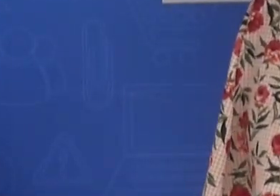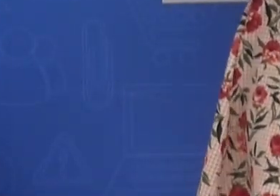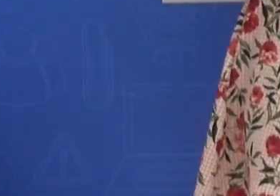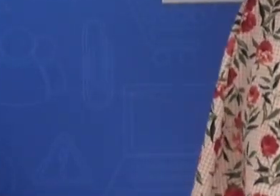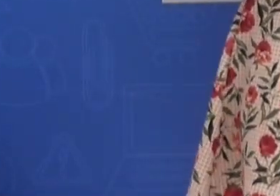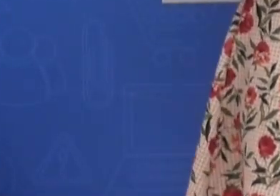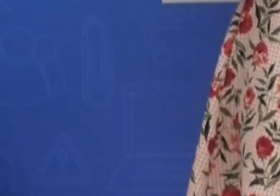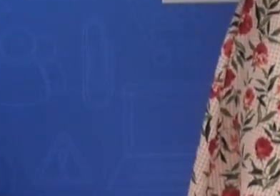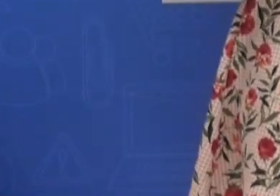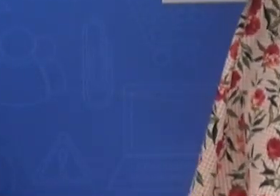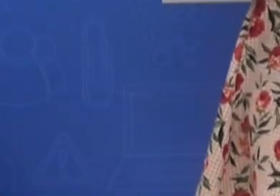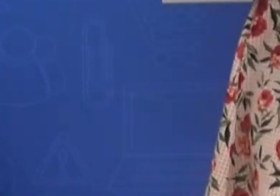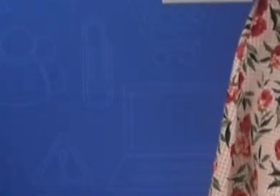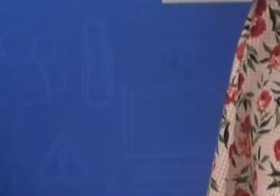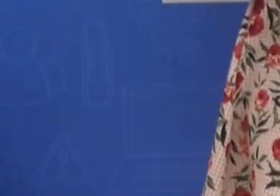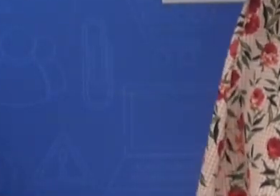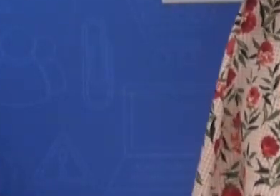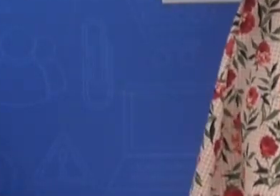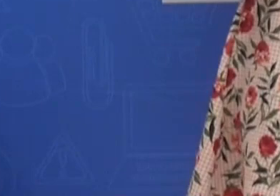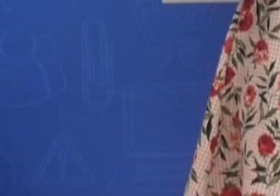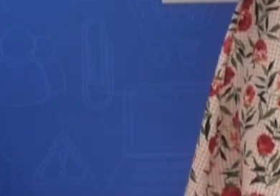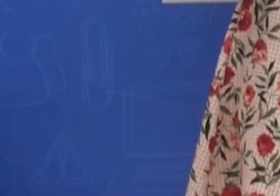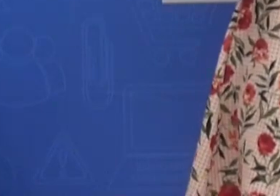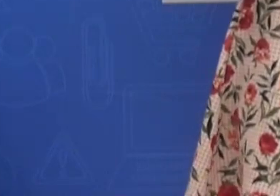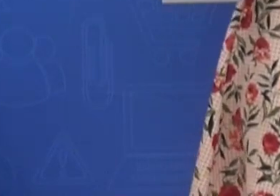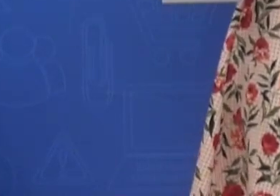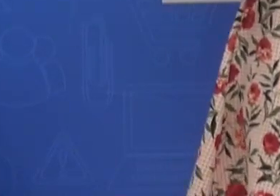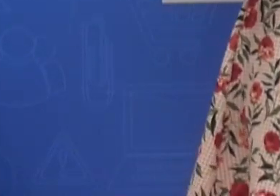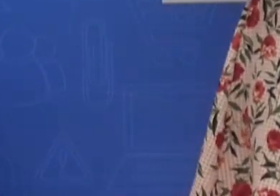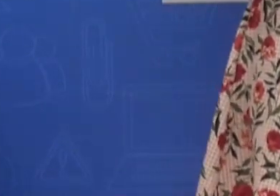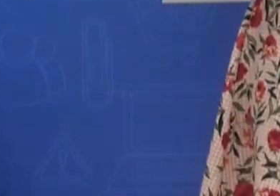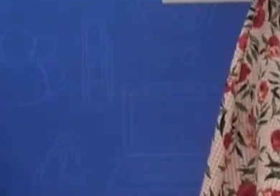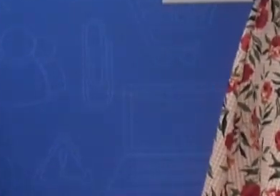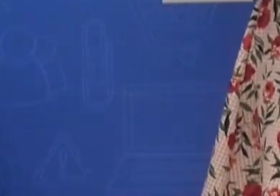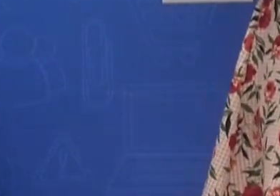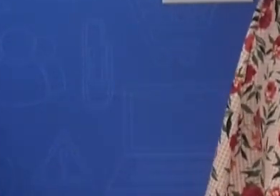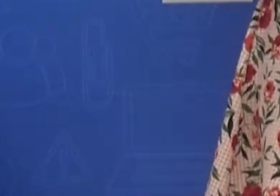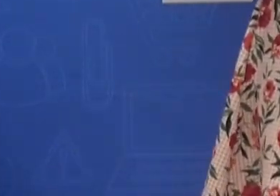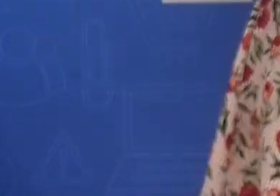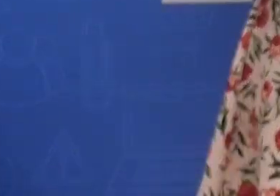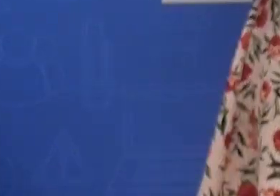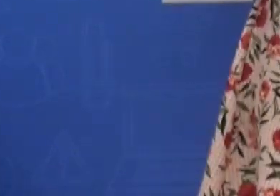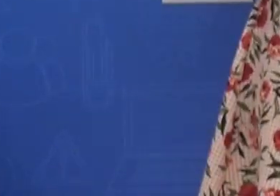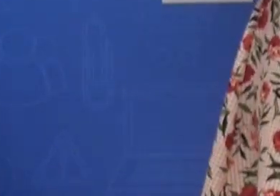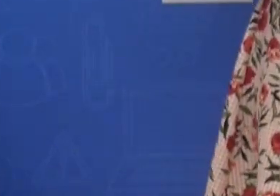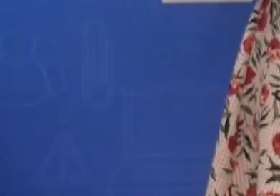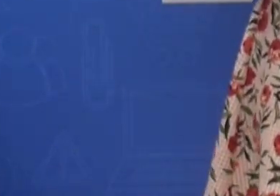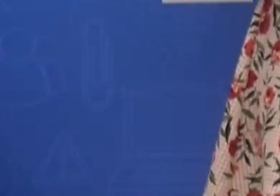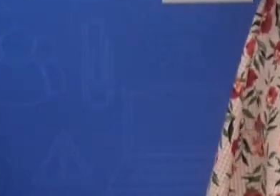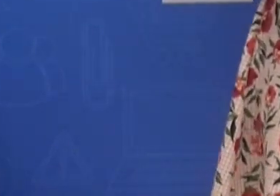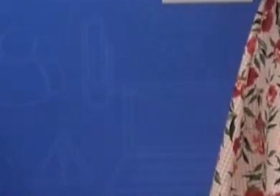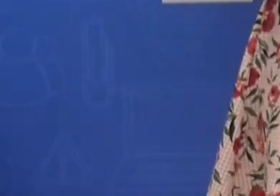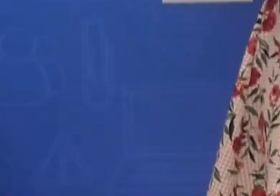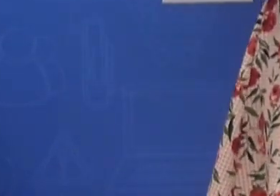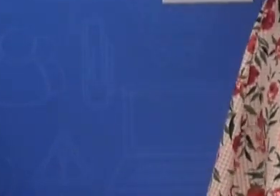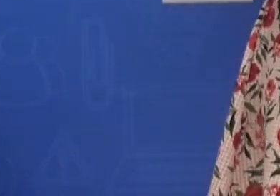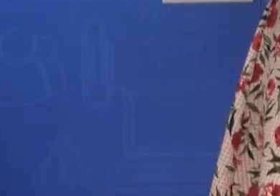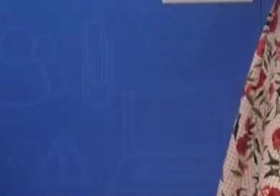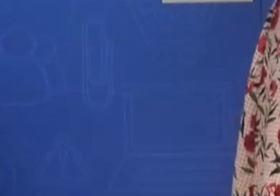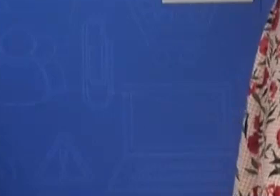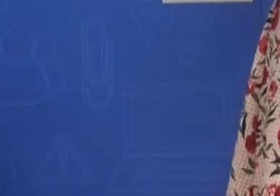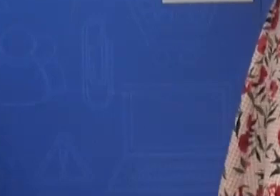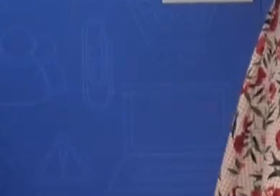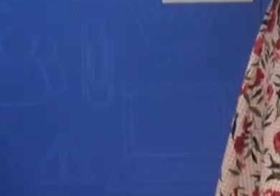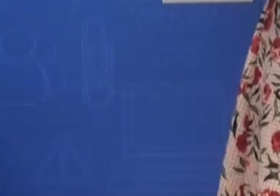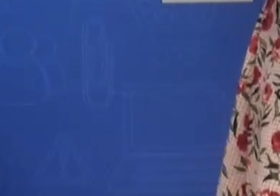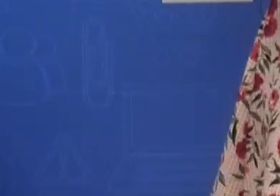Uma parte hoje. Peguei agora, amanhã finaliza. Esse cartão. Vamos falar agora da Atual Internet. Se você quer internet rápida